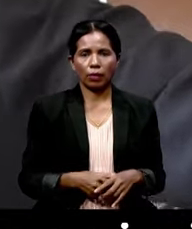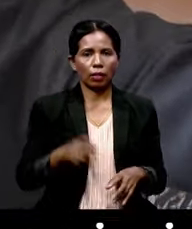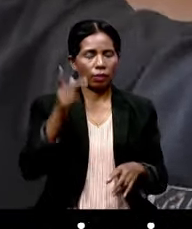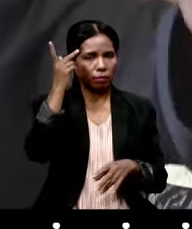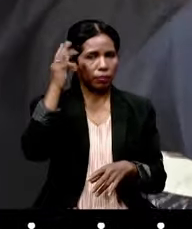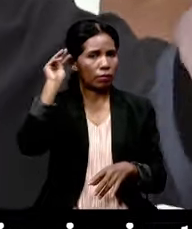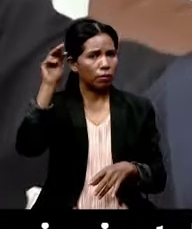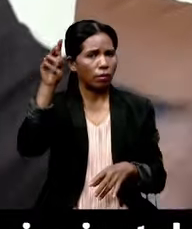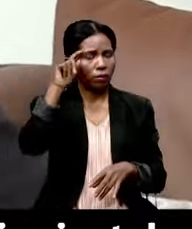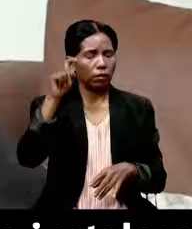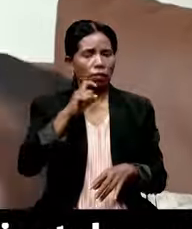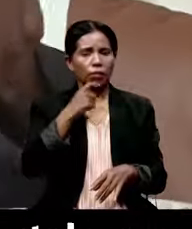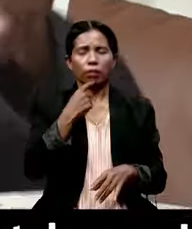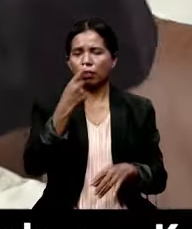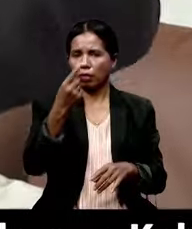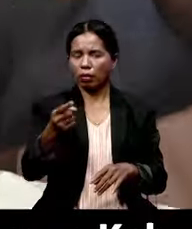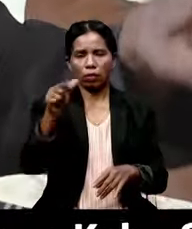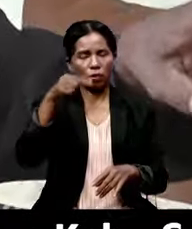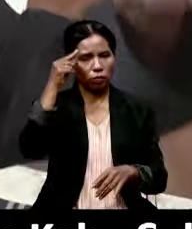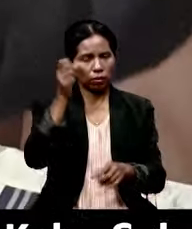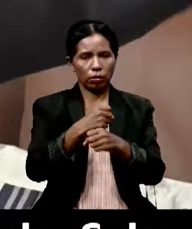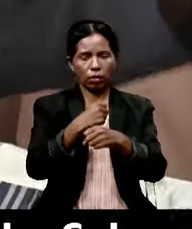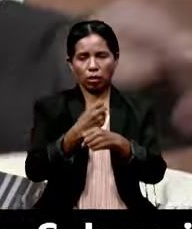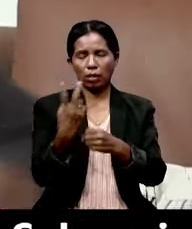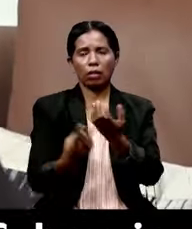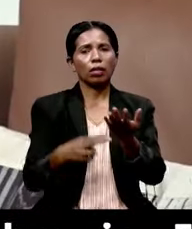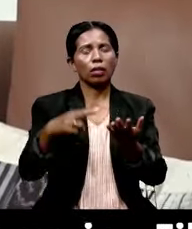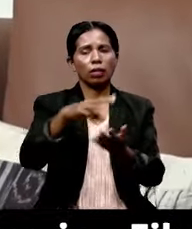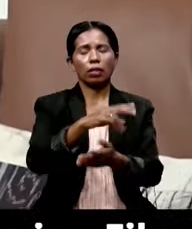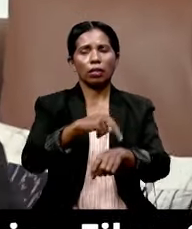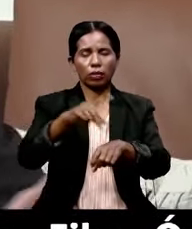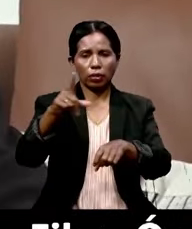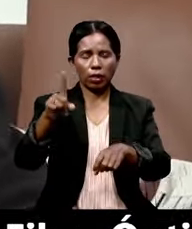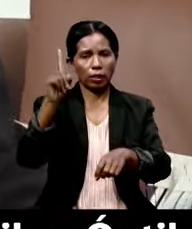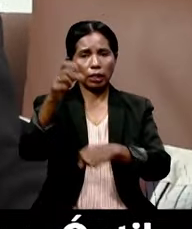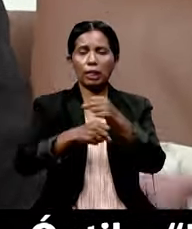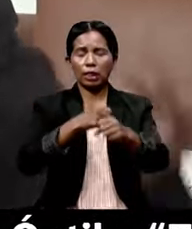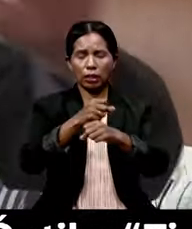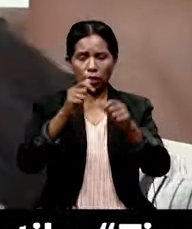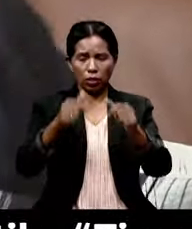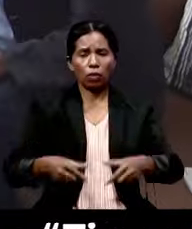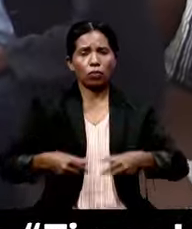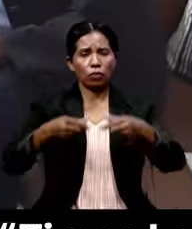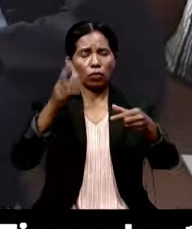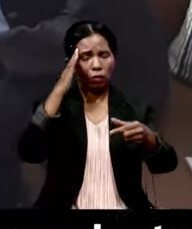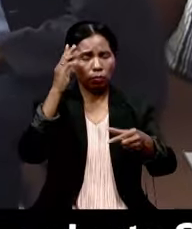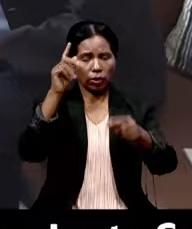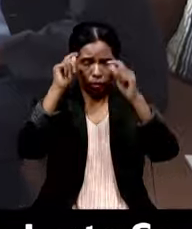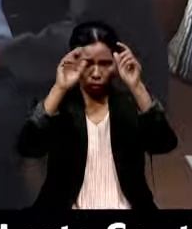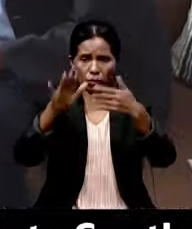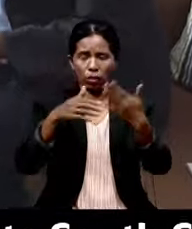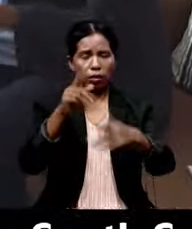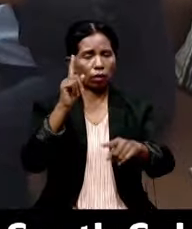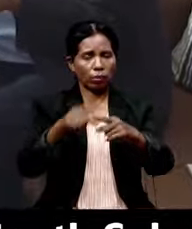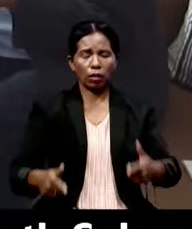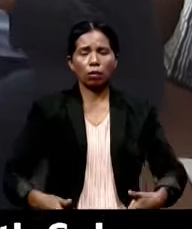Primeiro-ministro Karela Sana Guzmão Hateten, Governo Serral Reconciliação Nacional Ida e Atinané, Rodifano Imba Timaruan Sira, Atulabele Morisia,